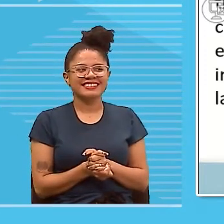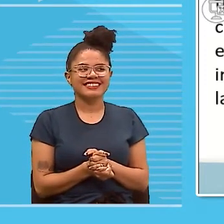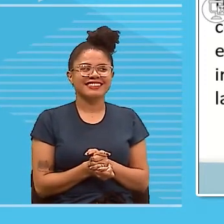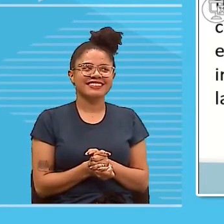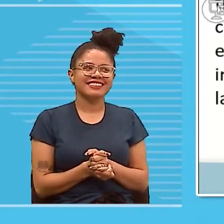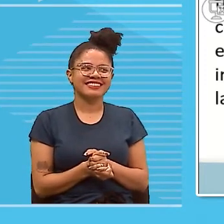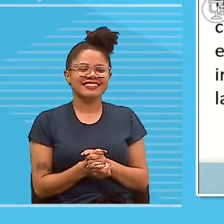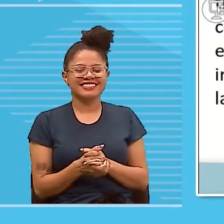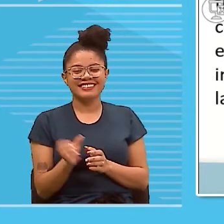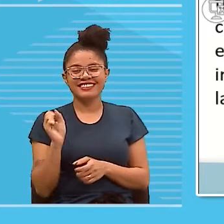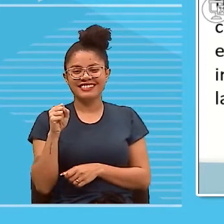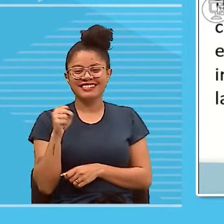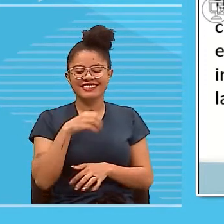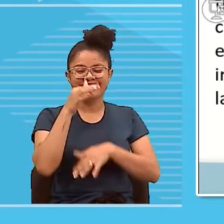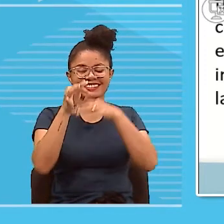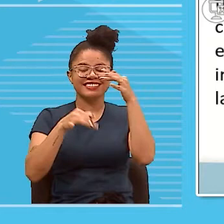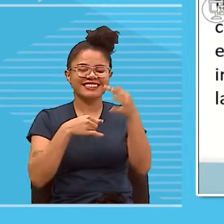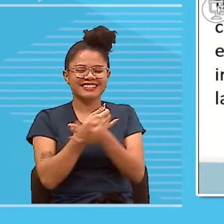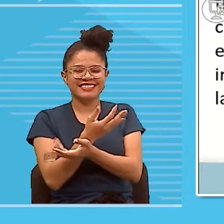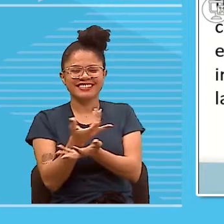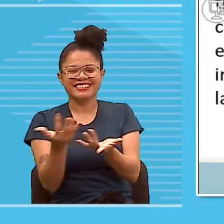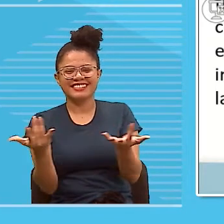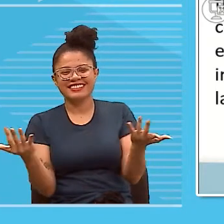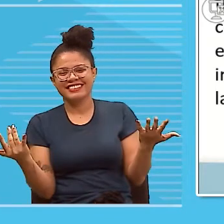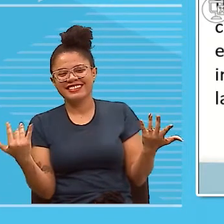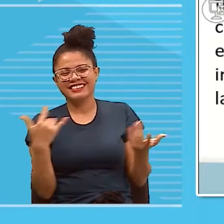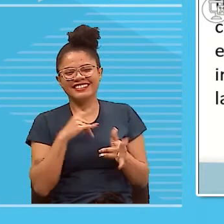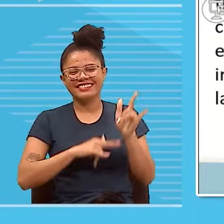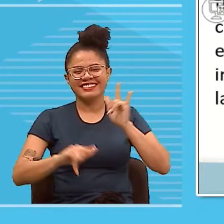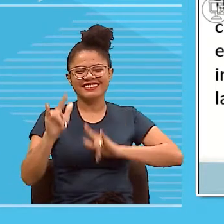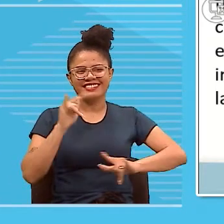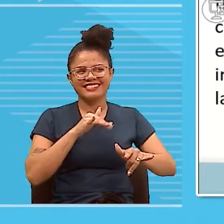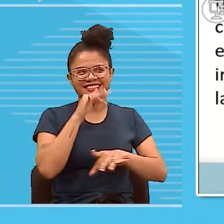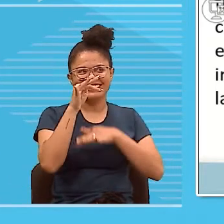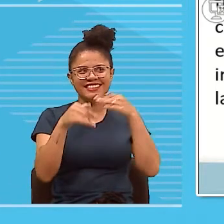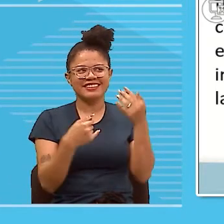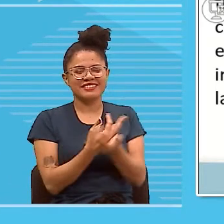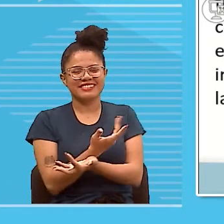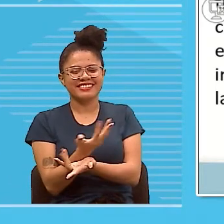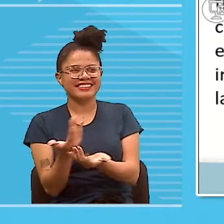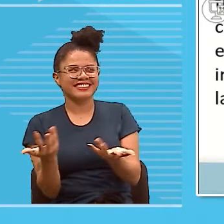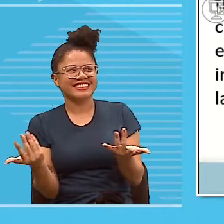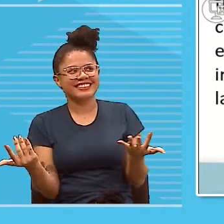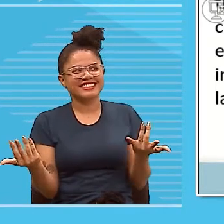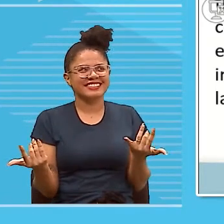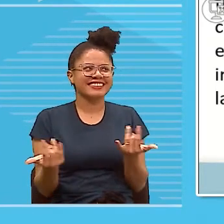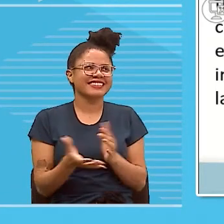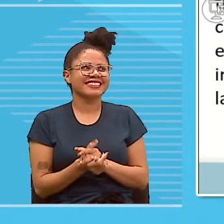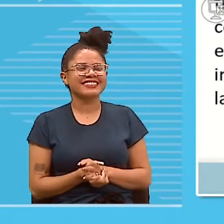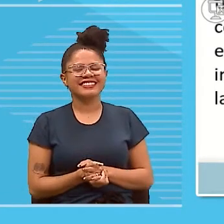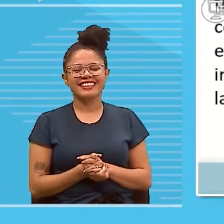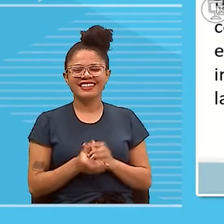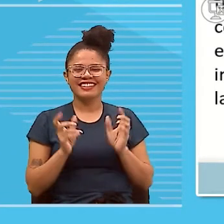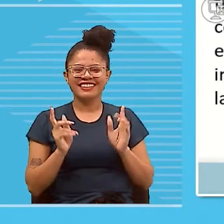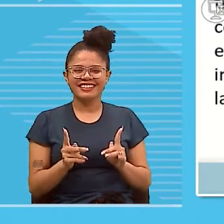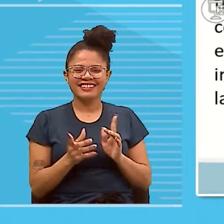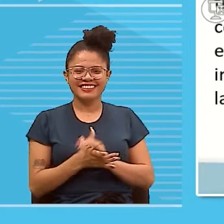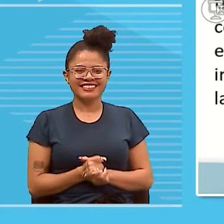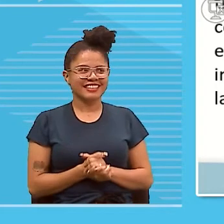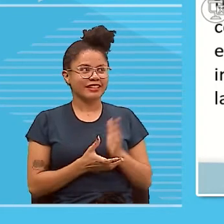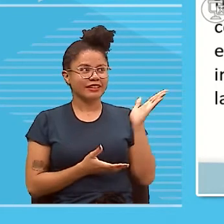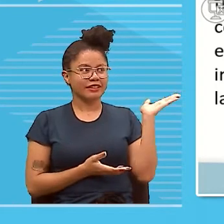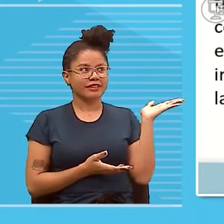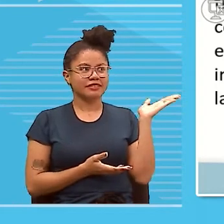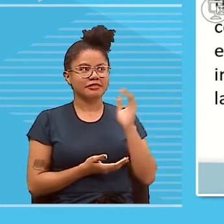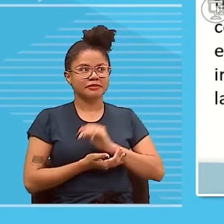Ah é primavera te amo vamos ler o texto inverno a família estava reunida em